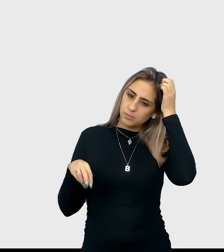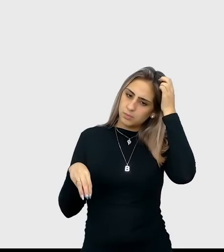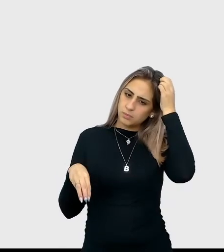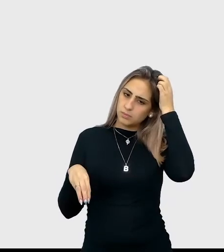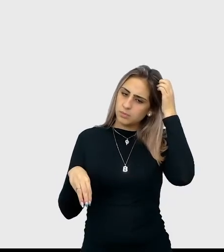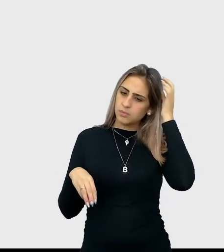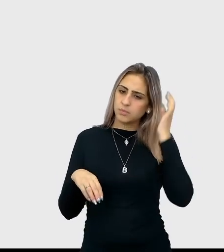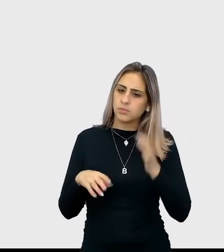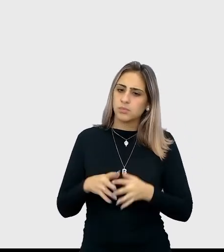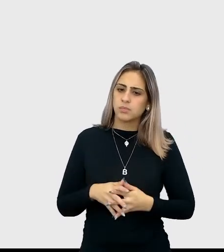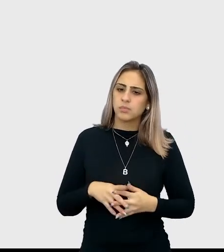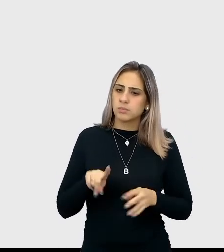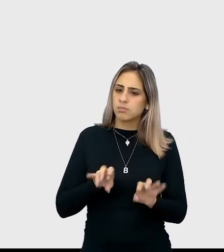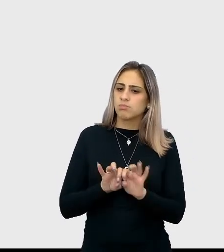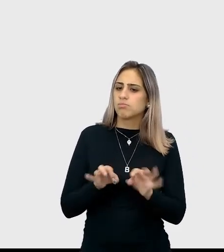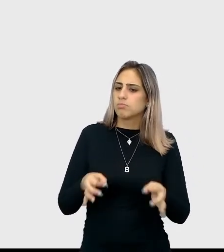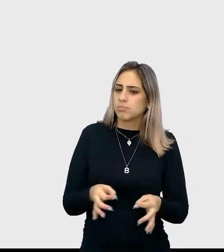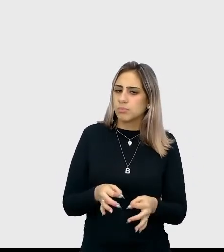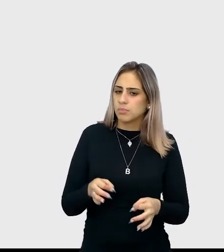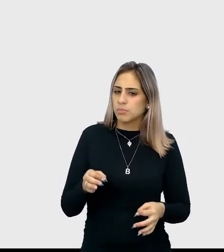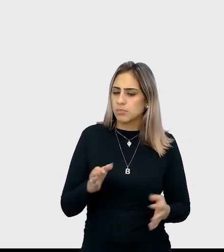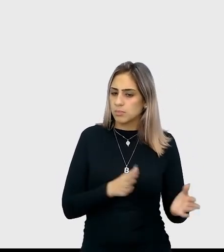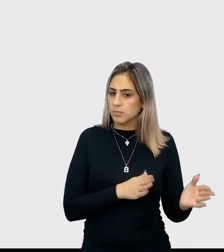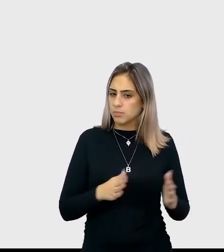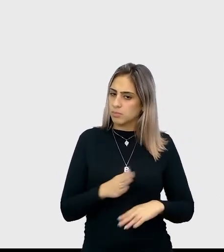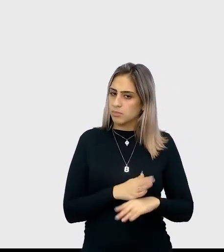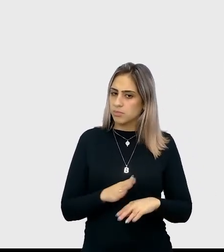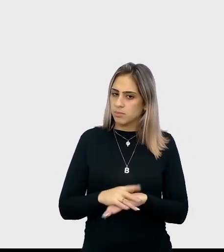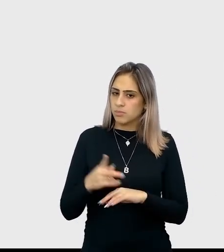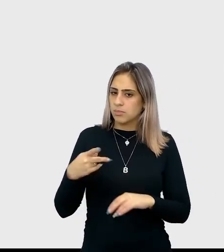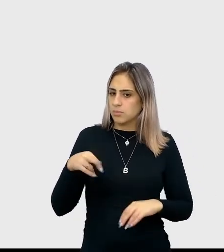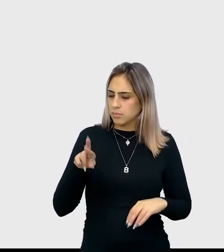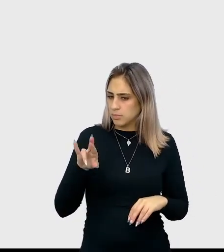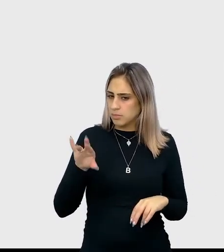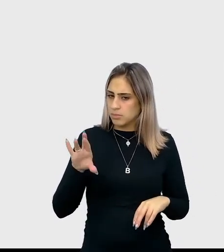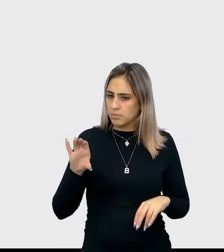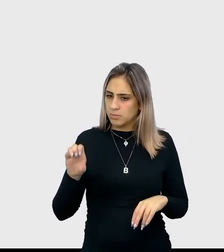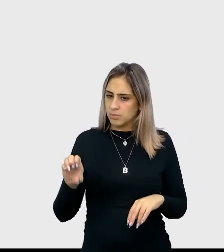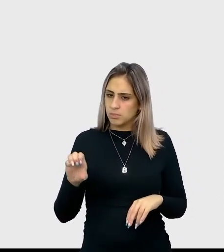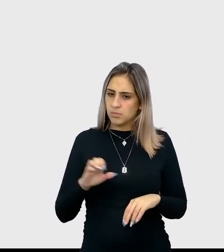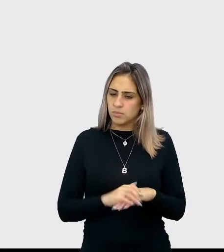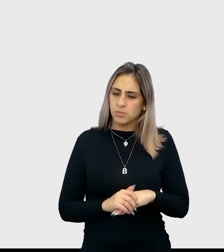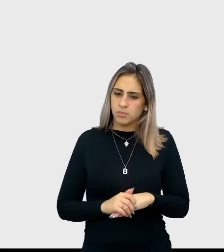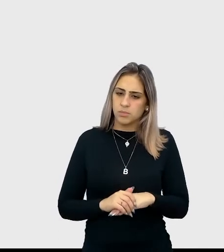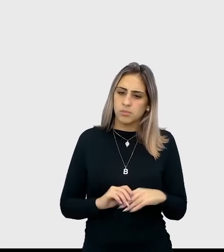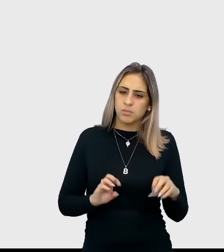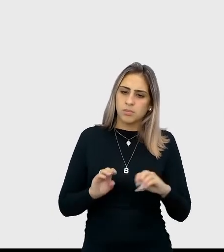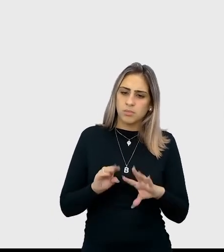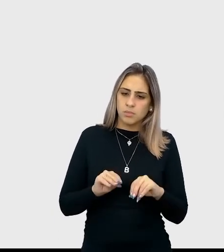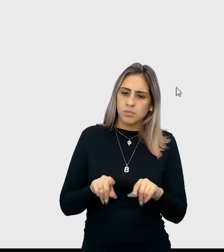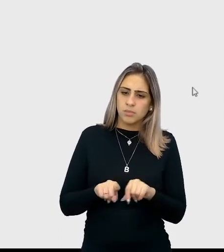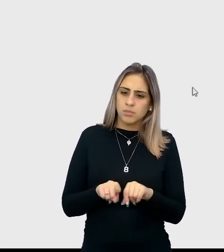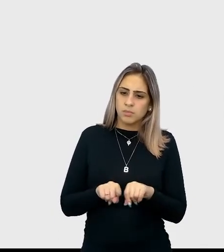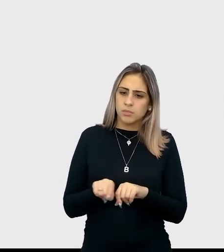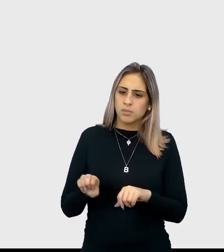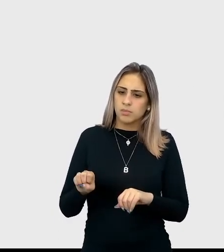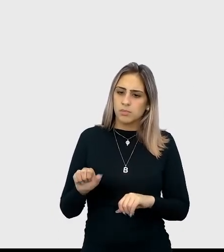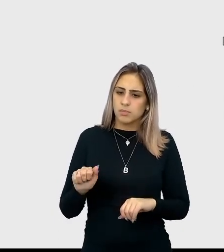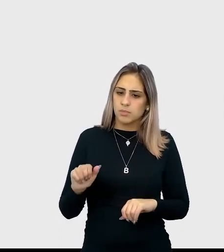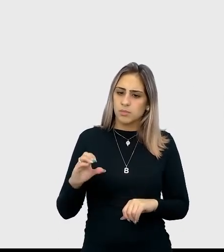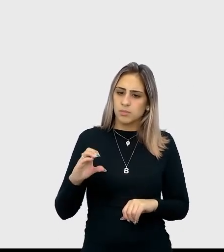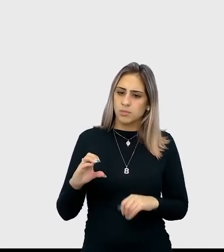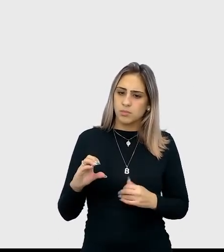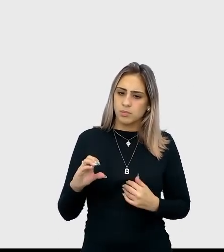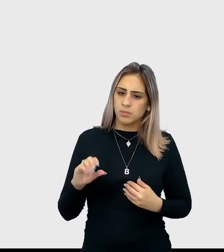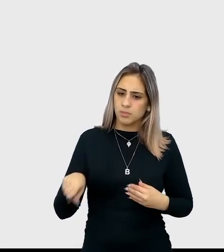da amortização simples, meio da amortização Price, mais a amortização SAC. E tá